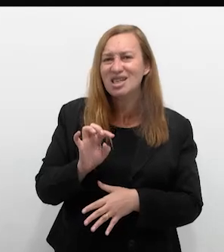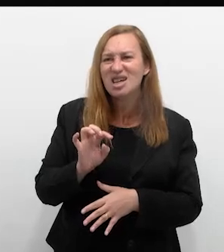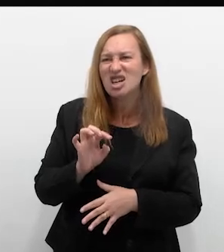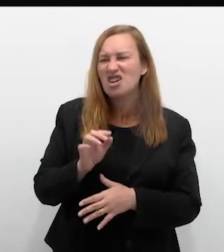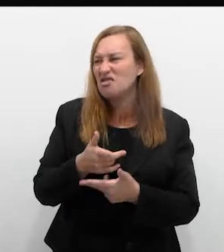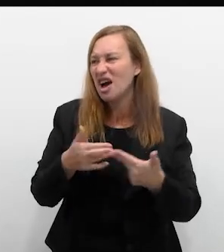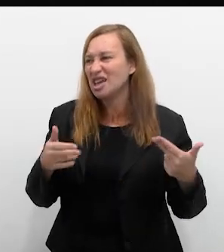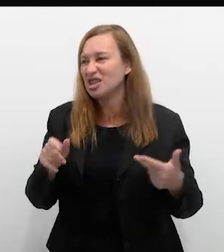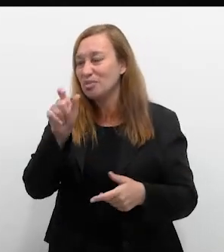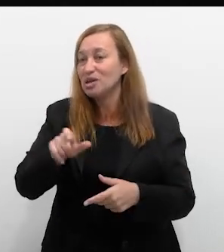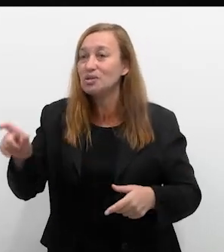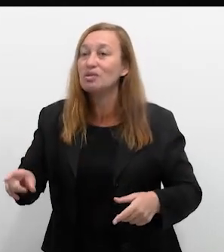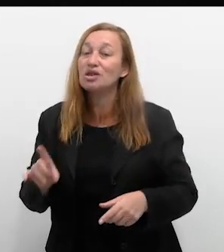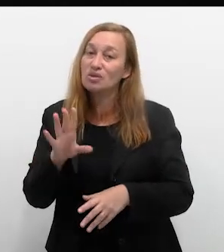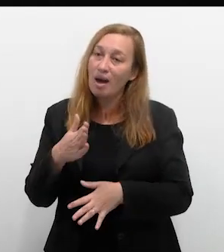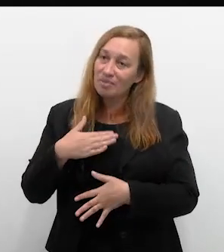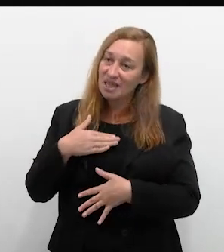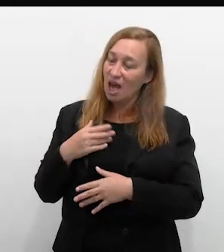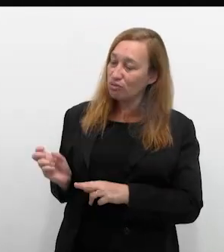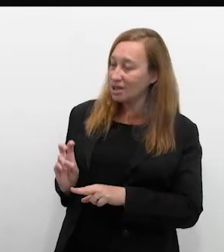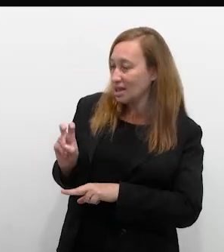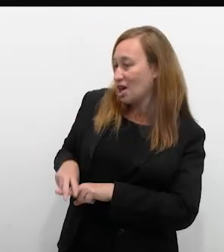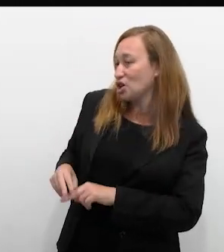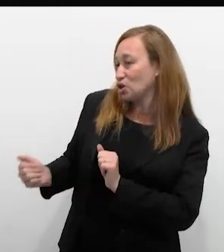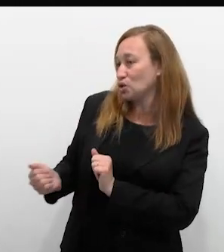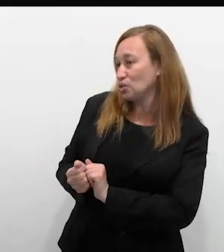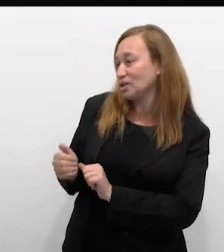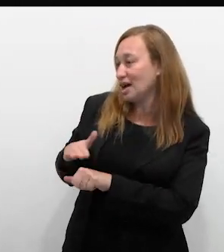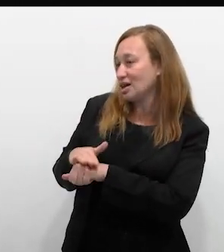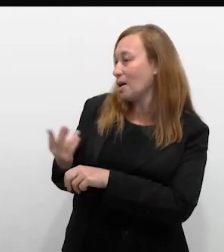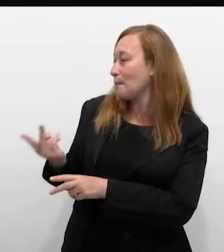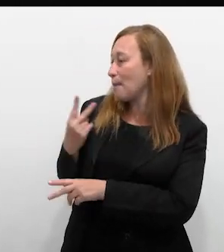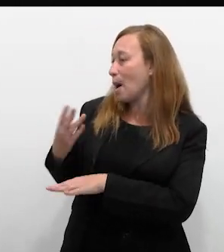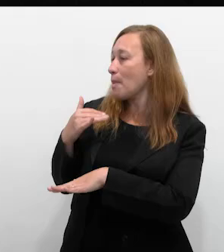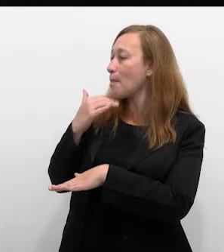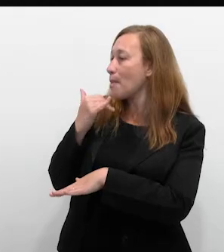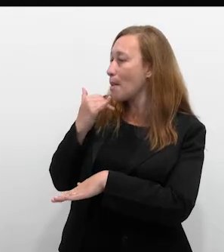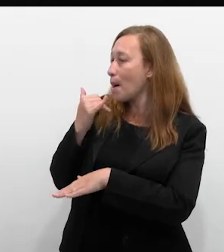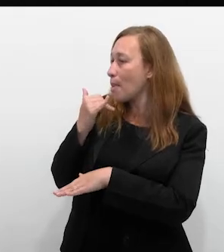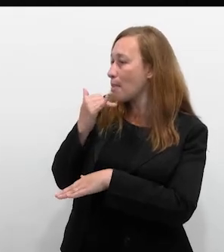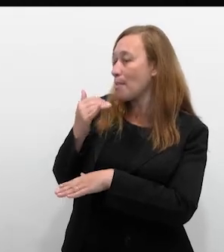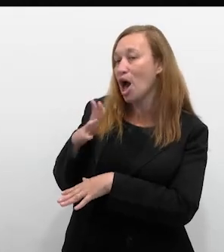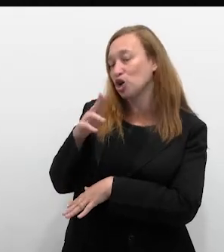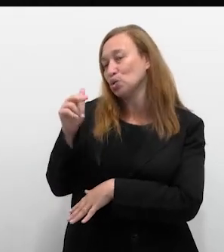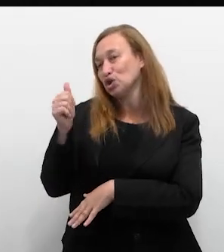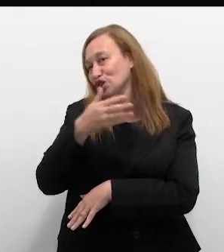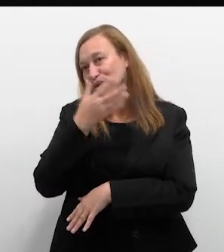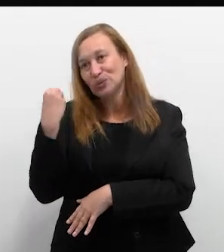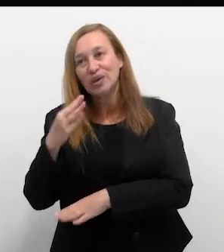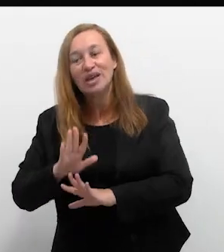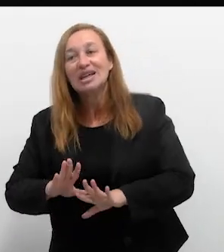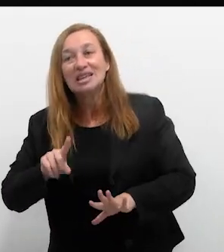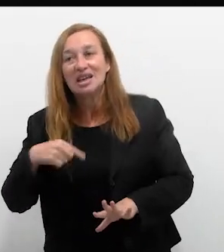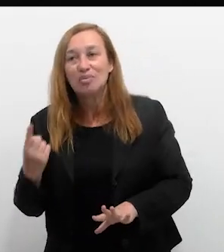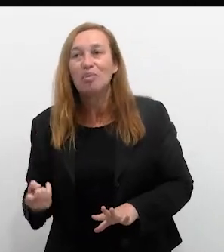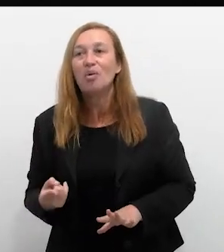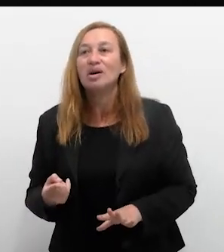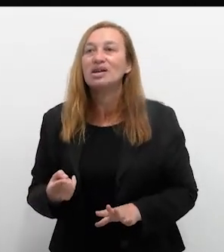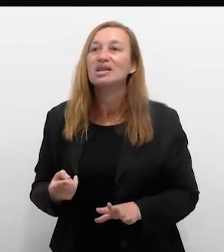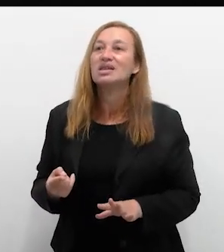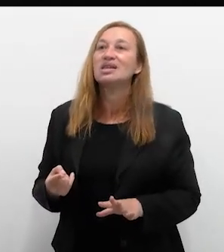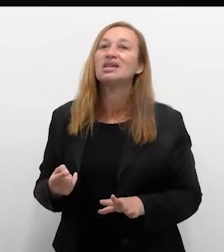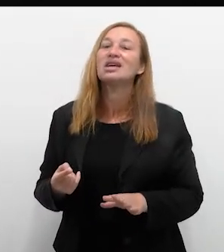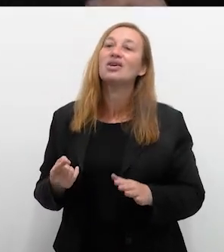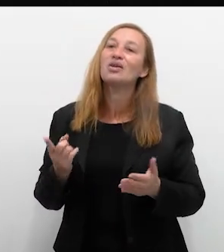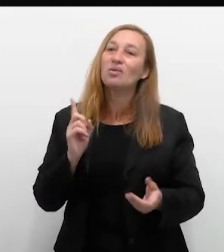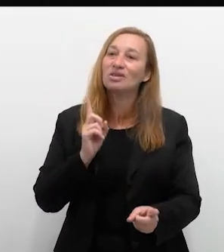me conhecia, e eu fiquei sentado do lado dela na apresentação do protótipo, e ela conversando comigo, isso eu não esqueço jamais. Depois